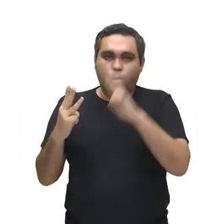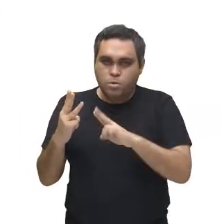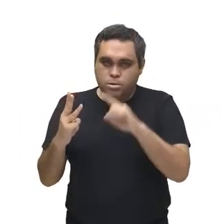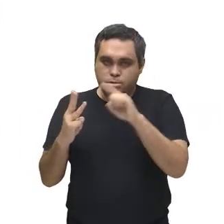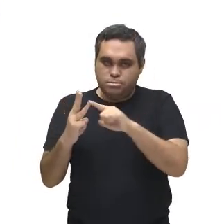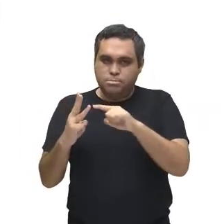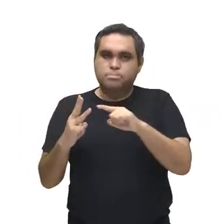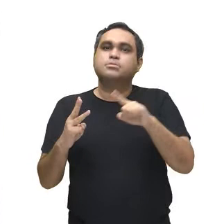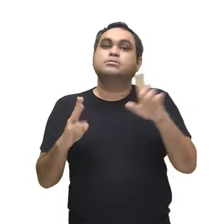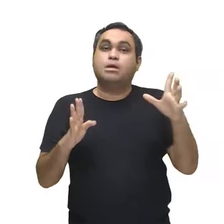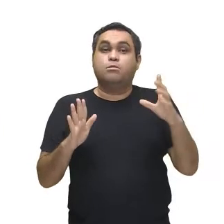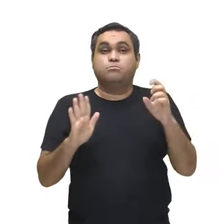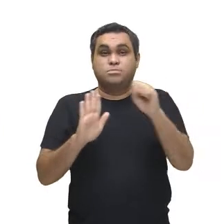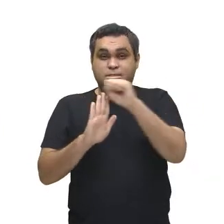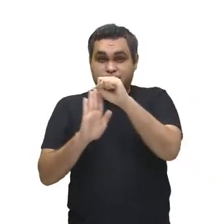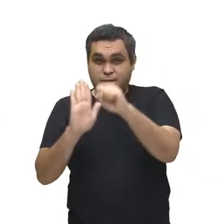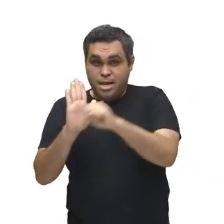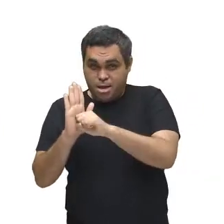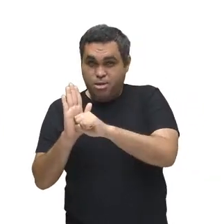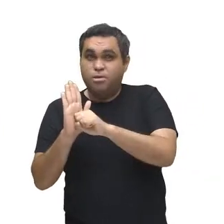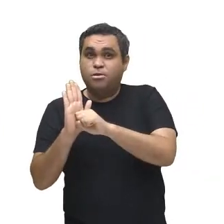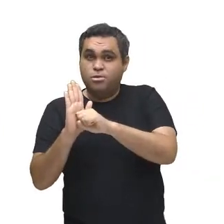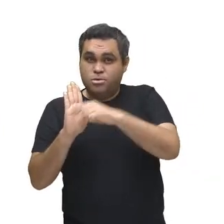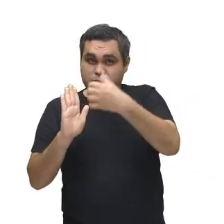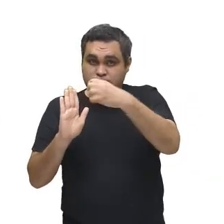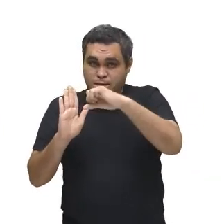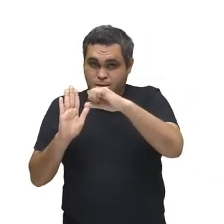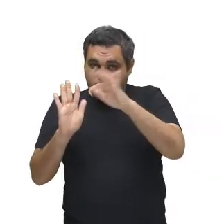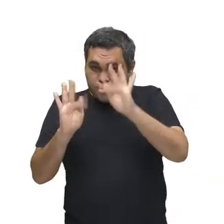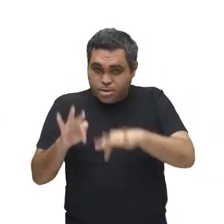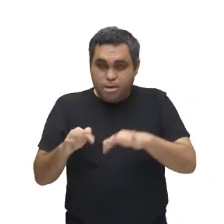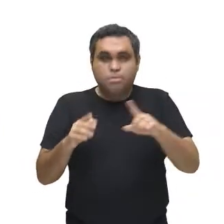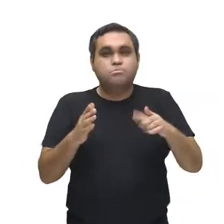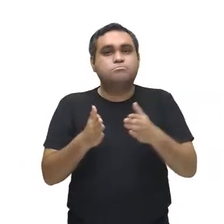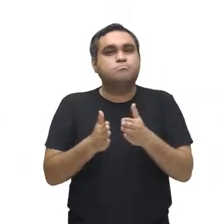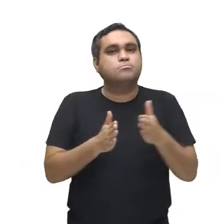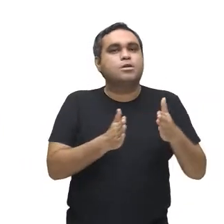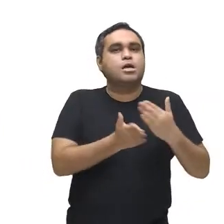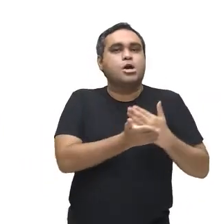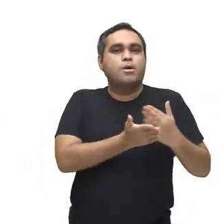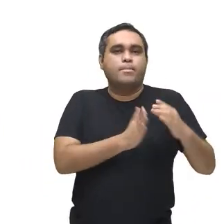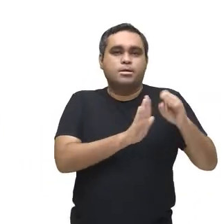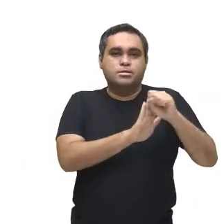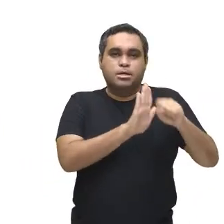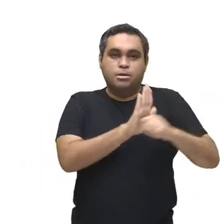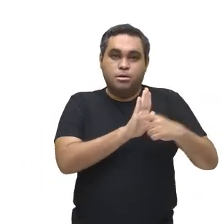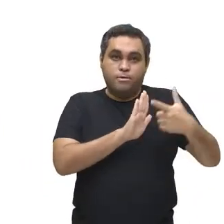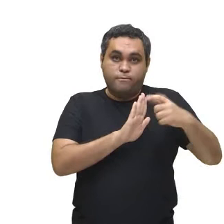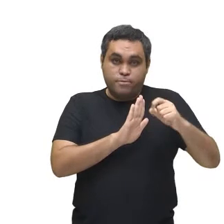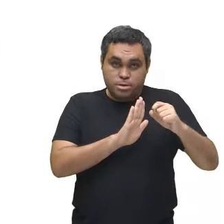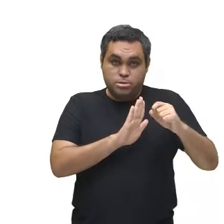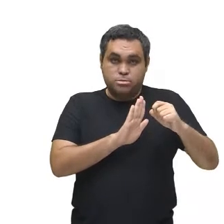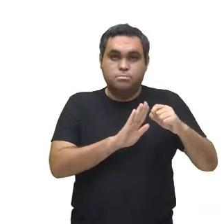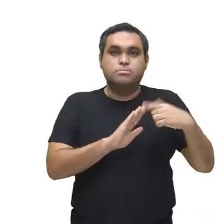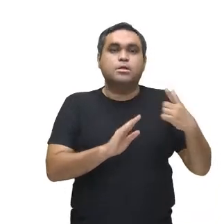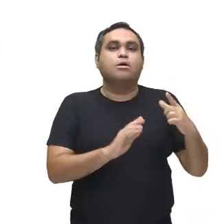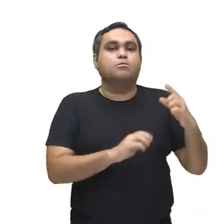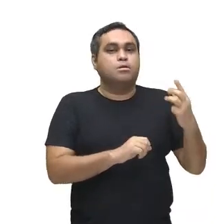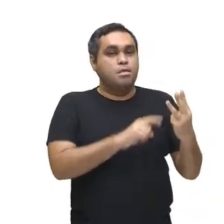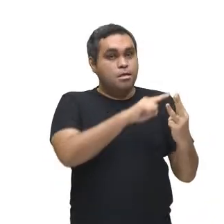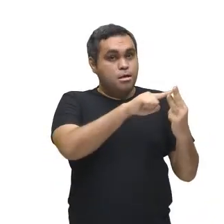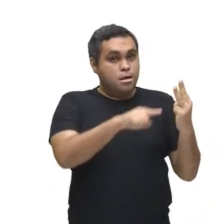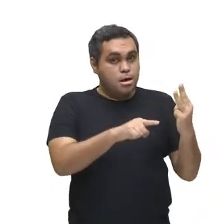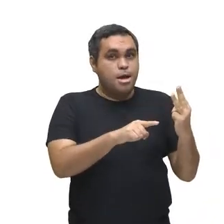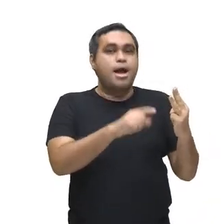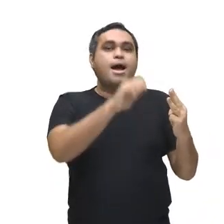século XX, final do século XIX. A primeira delas é a Tríplice Aliança. Guardem esse nome, se vocês puderem